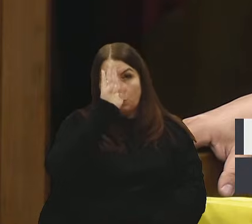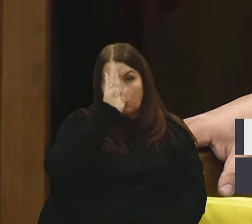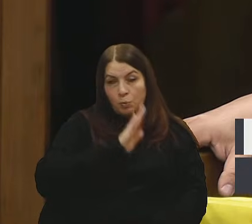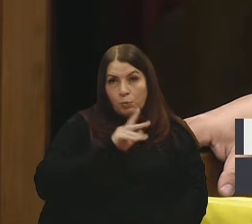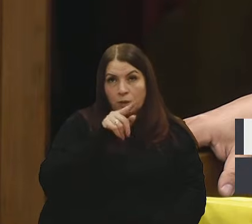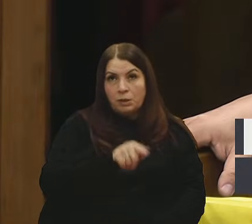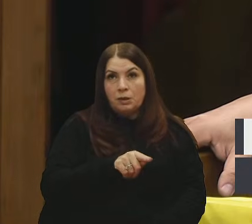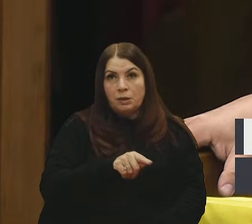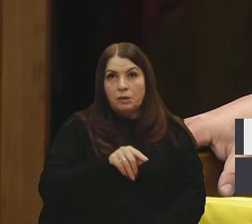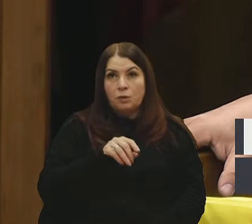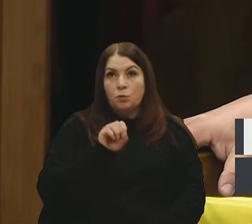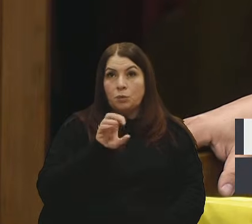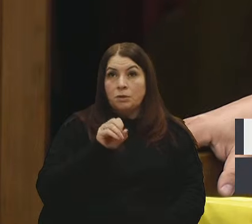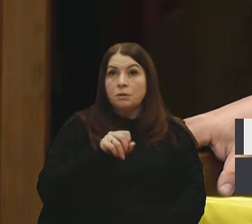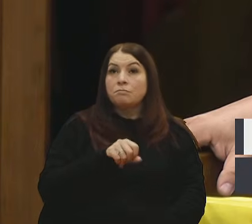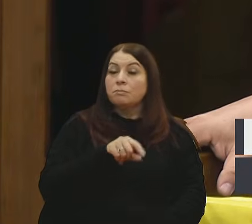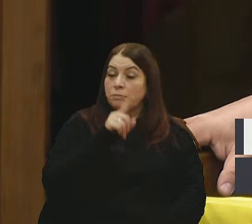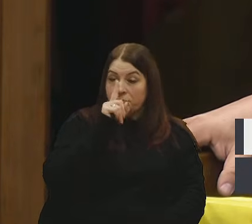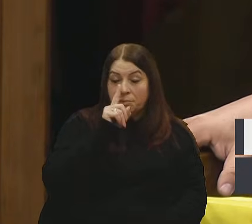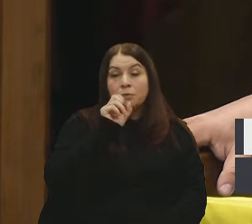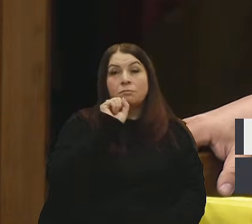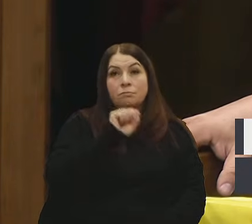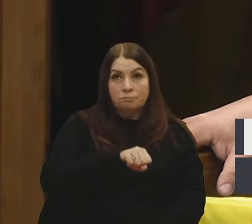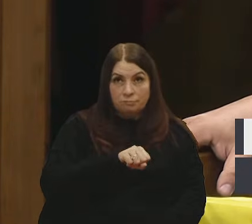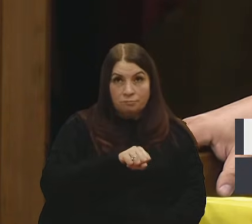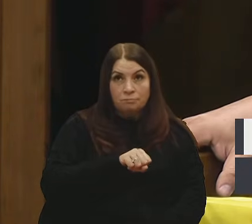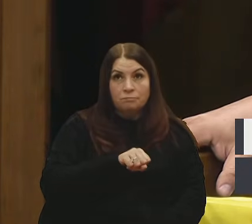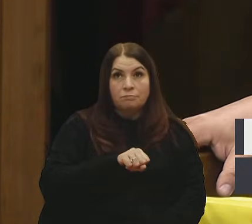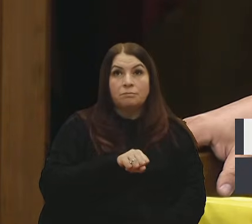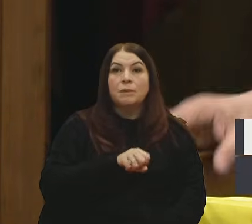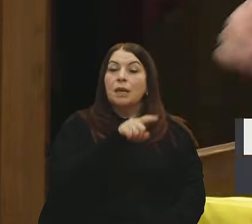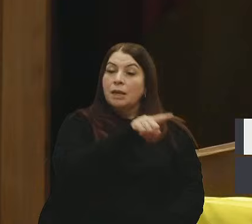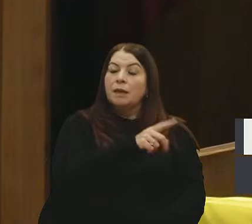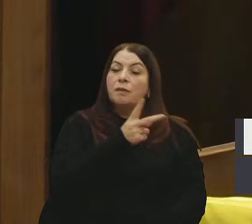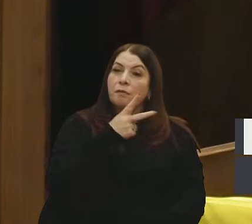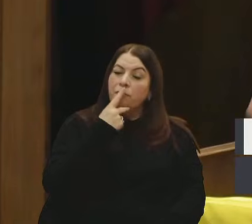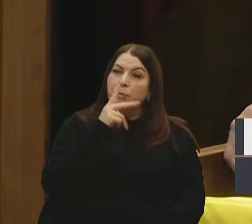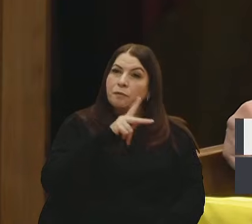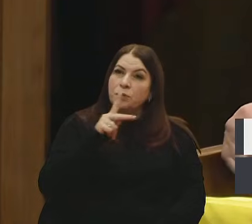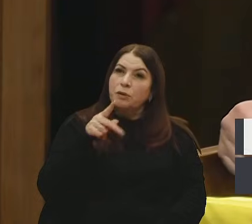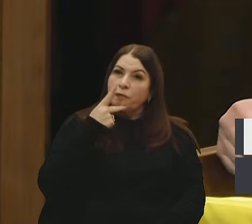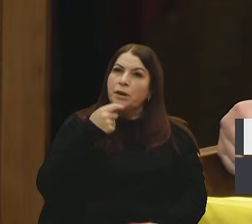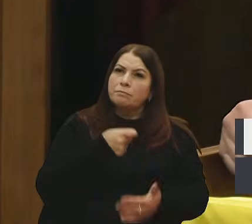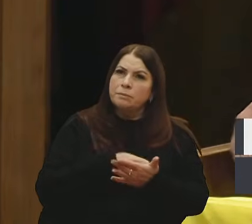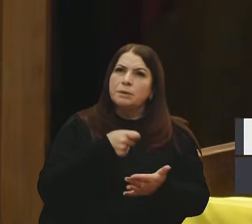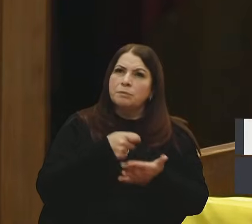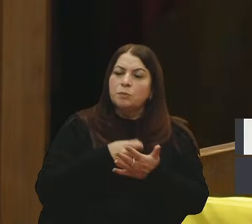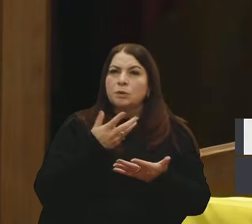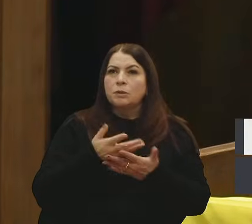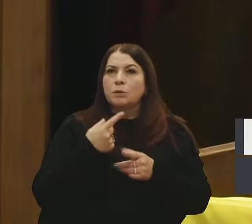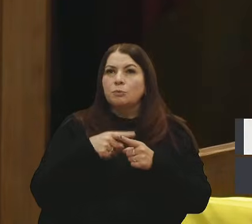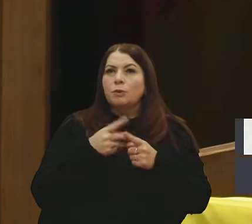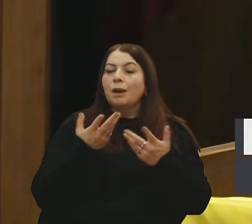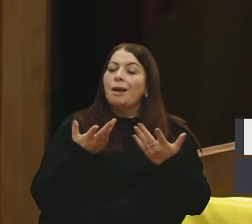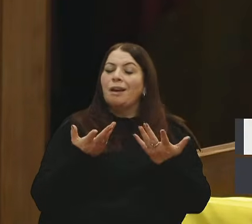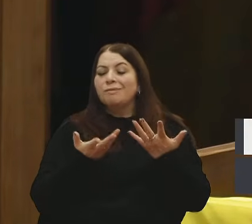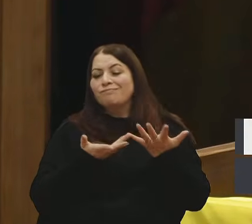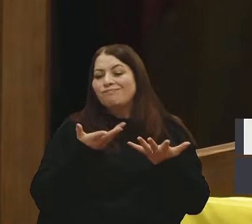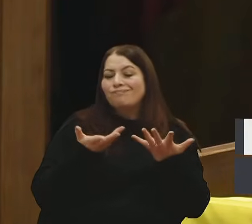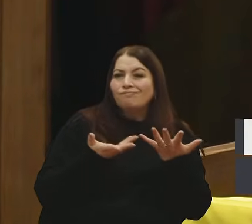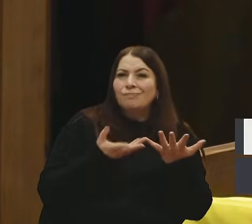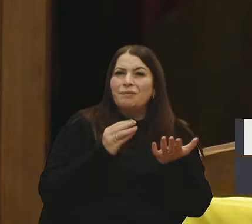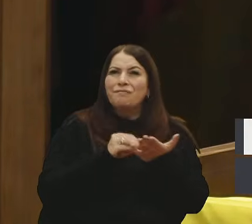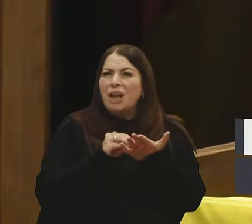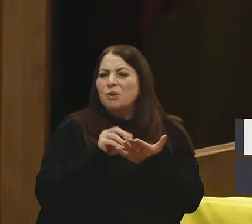gratuidade do ensino está em risco, sim. A professora Joara bate nessa tecla insistentemente. Porque aí, veja bem, olha, falta